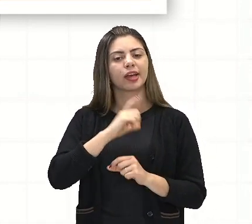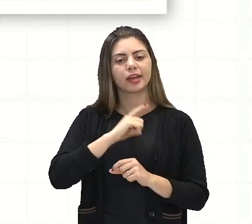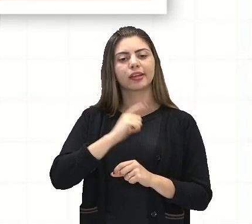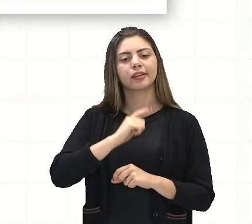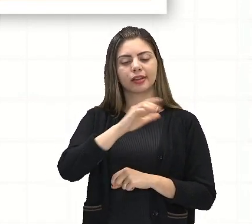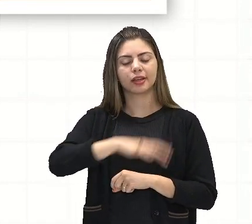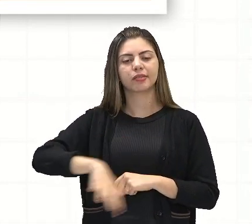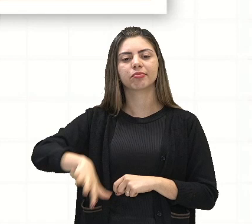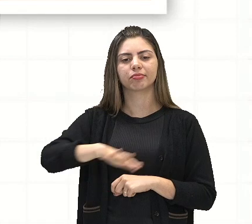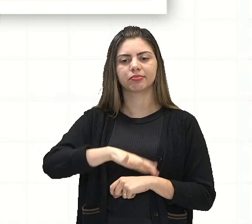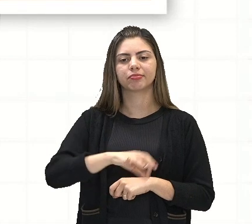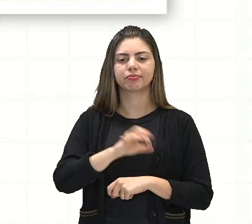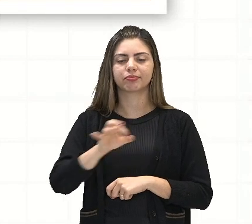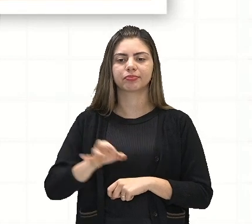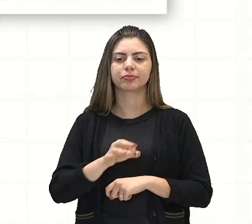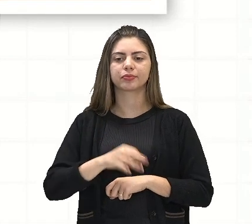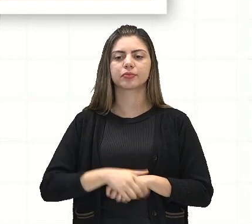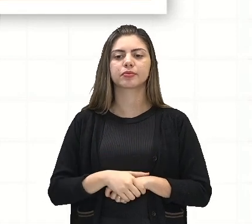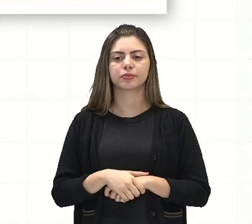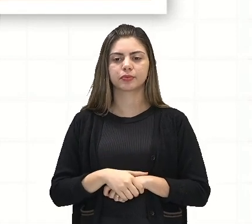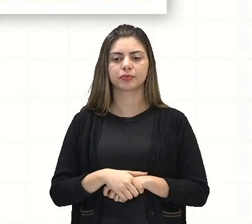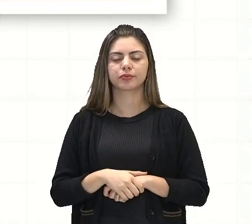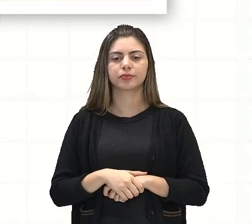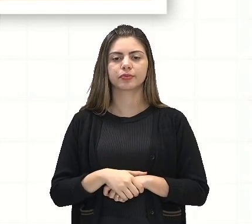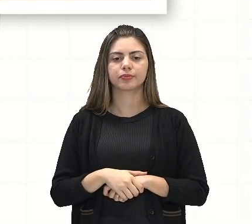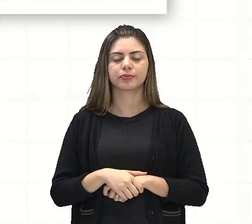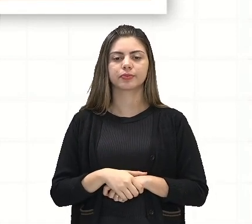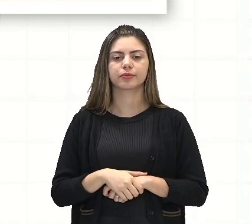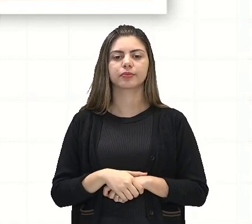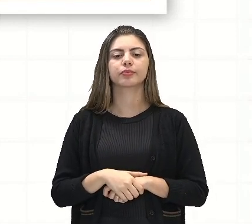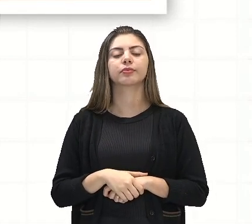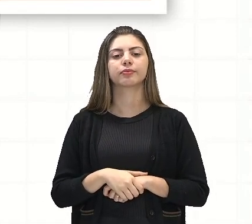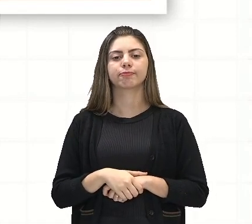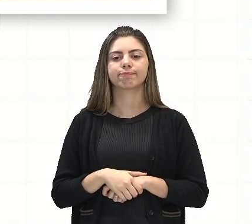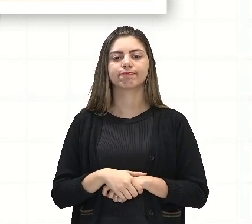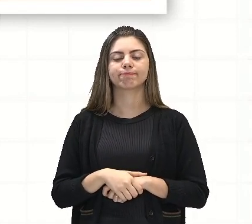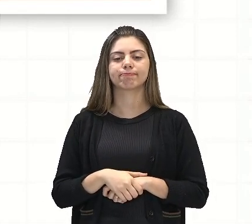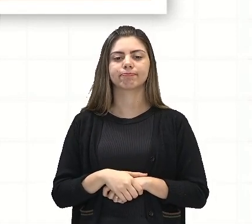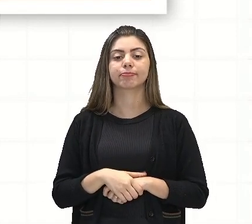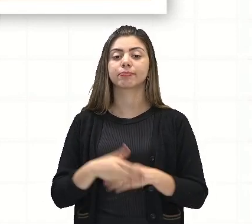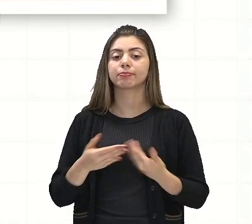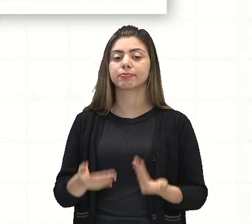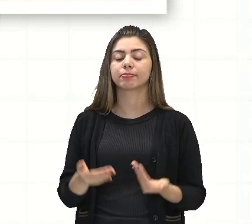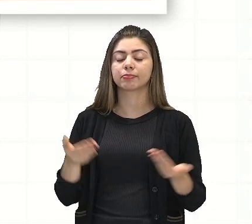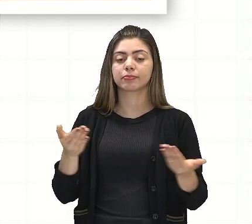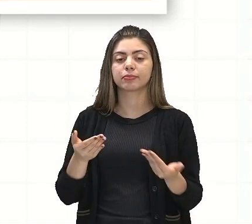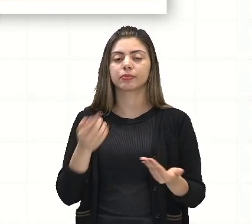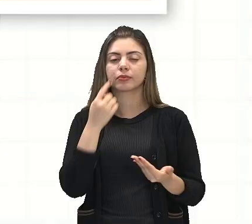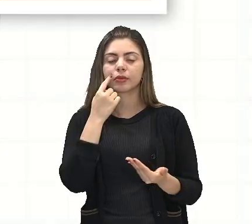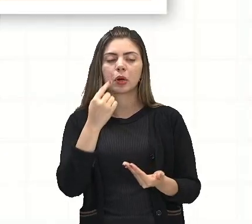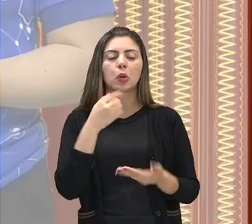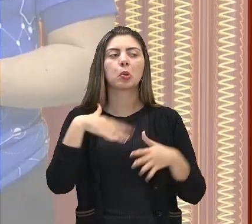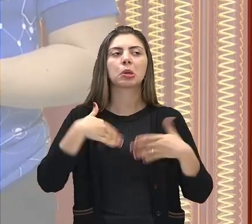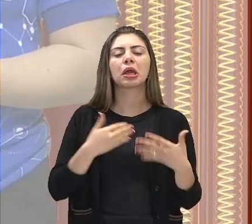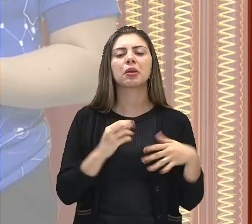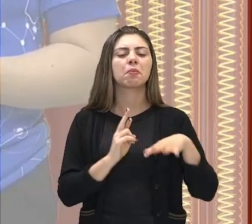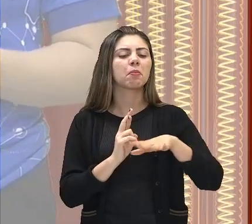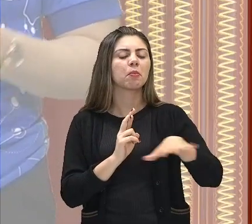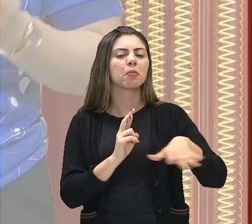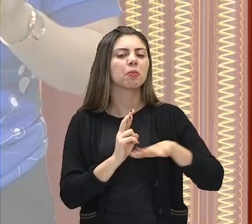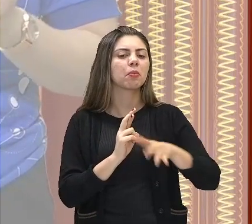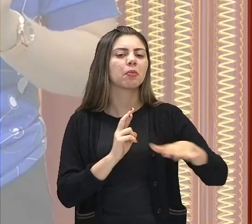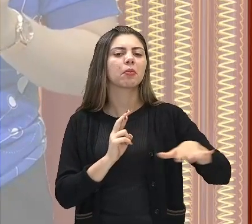igapó, certo? Então vamos agora, né, observar quem são os povos ribeirinhos,